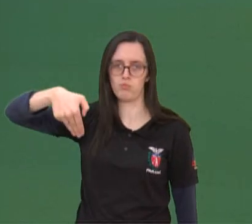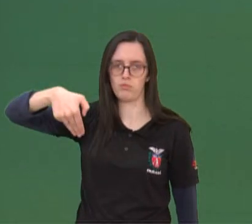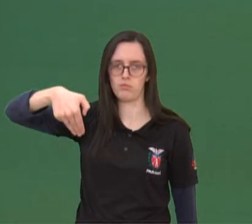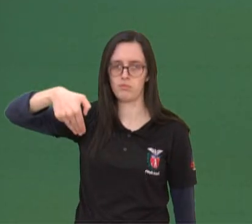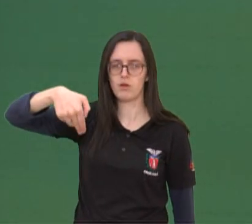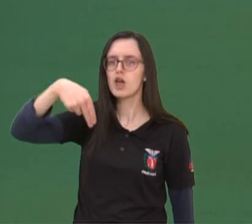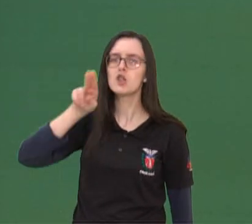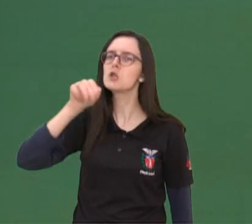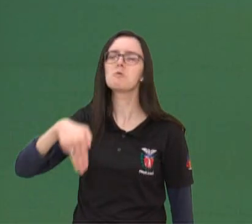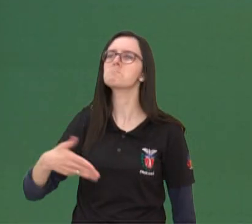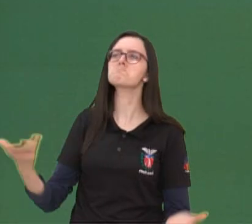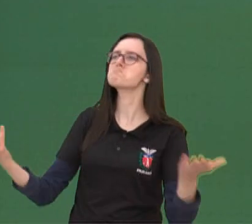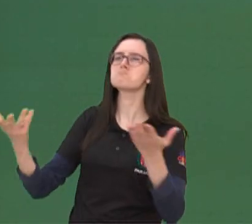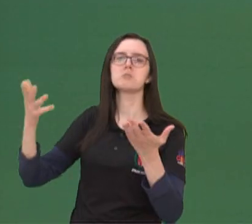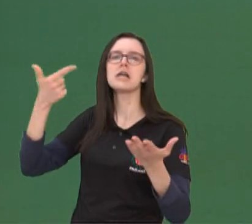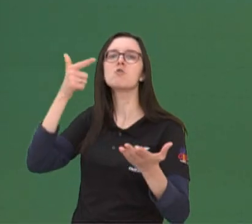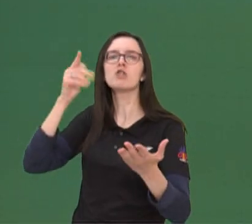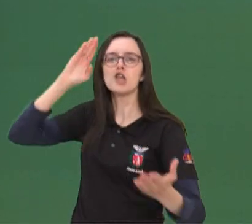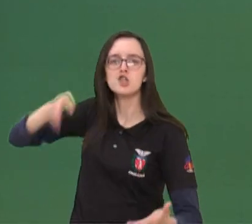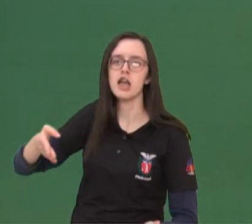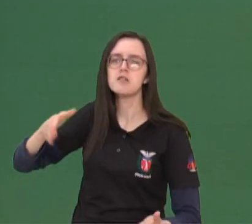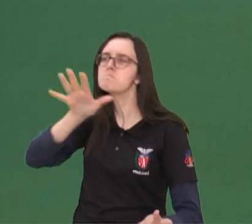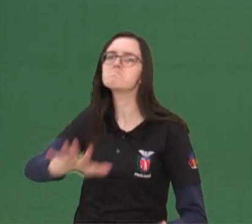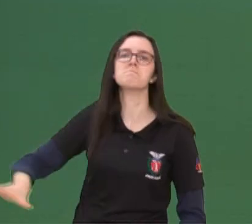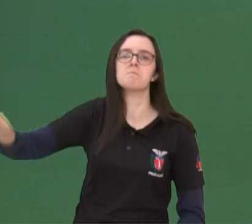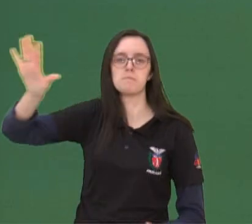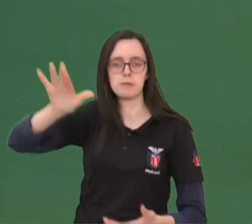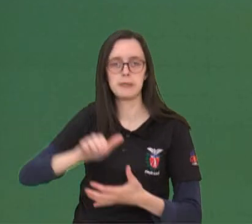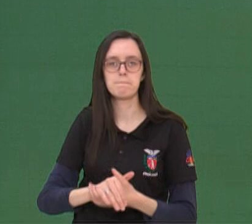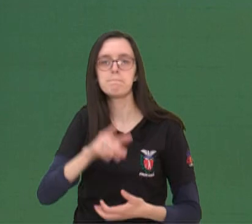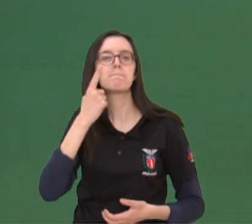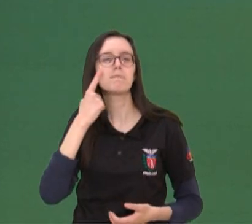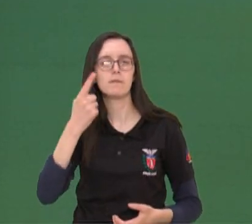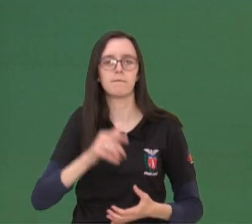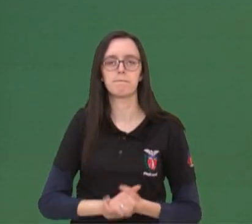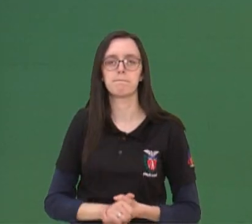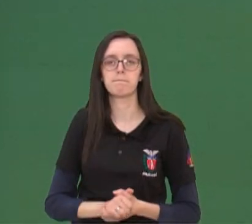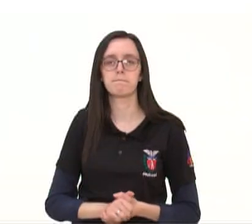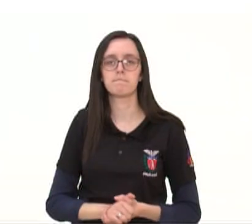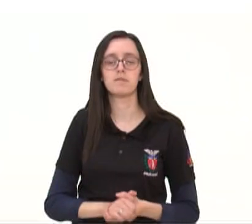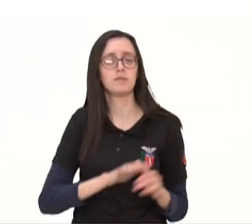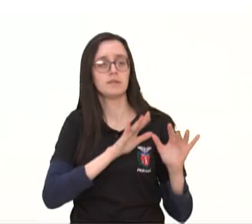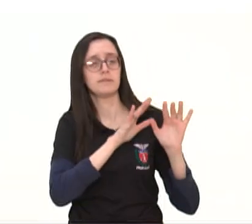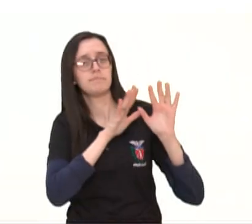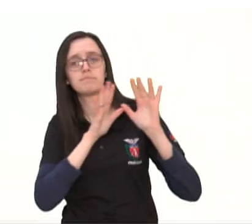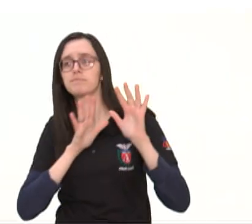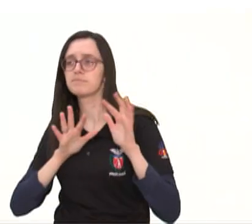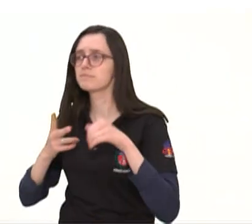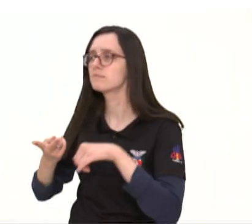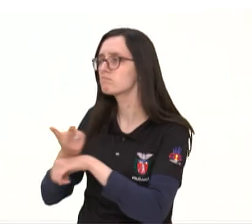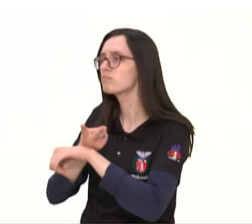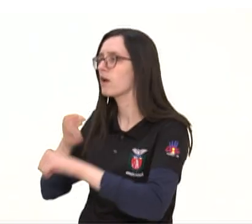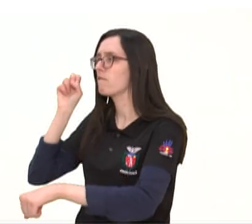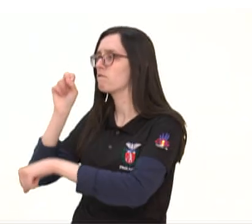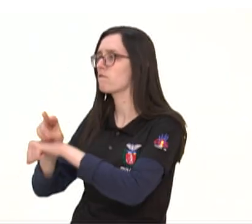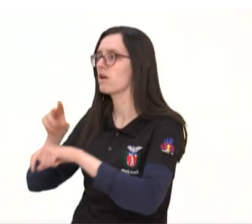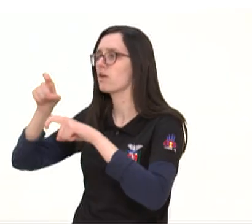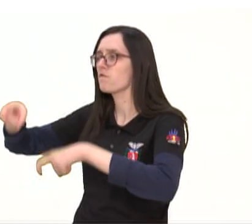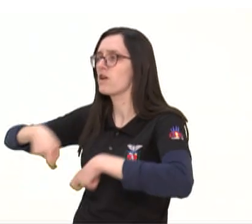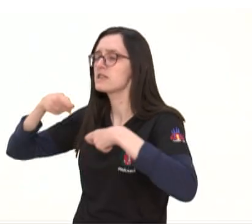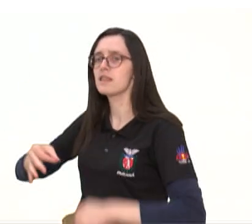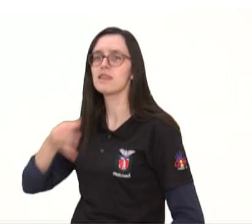eu vou indefinir. Agora, olha, foram procurar emprego na fazenda de